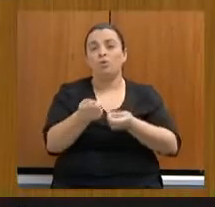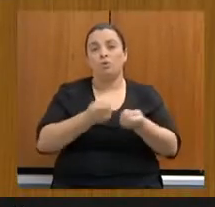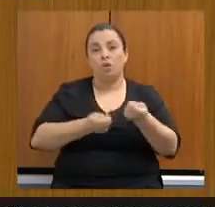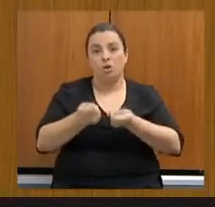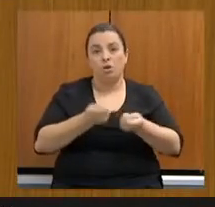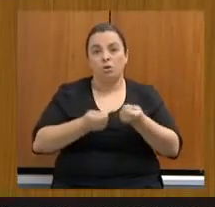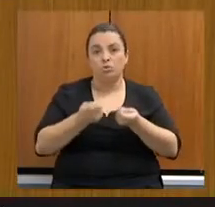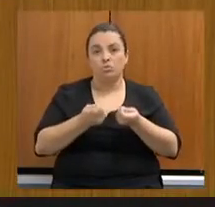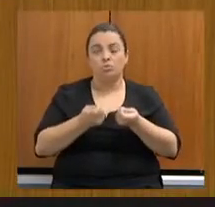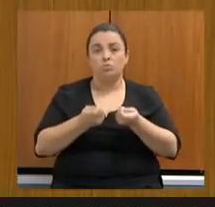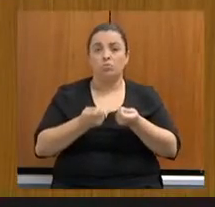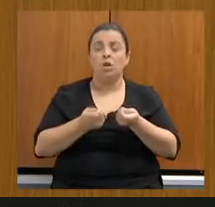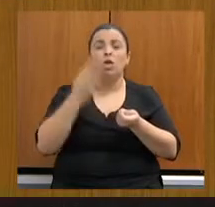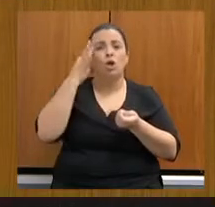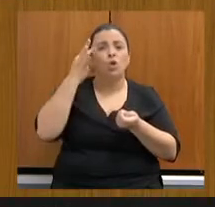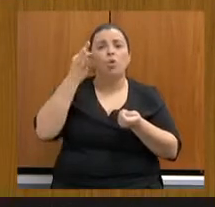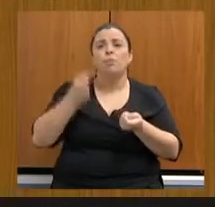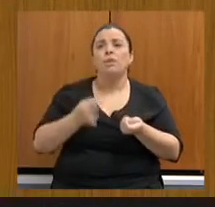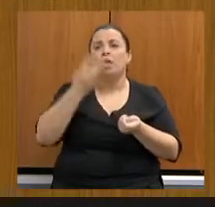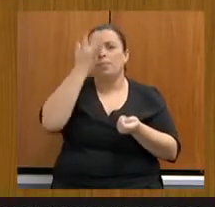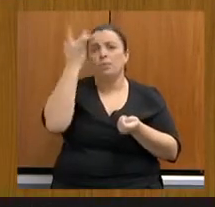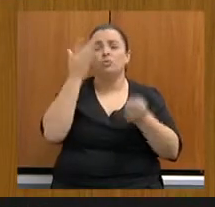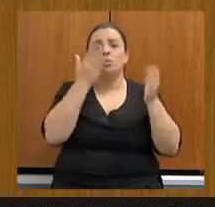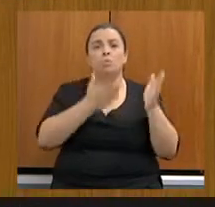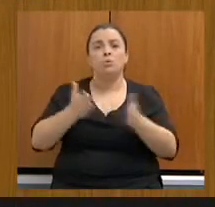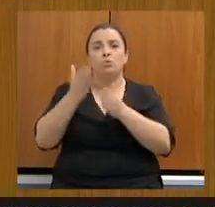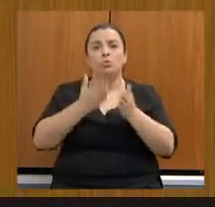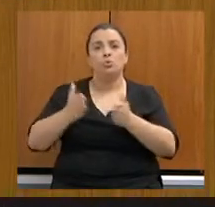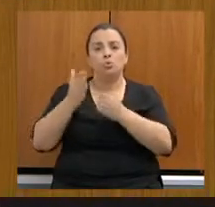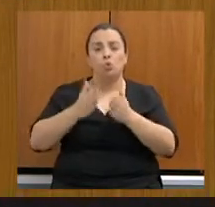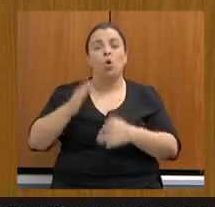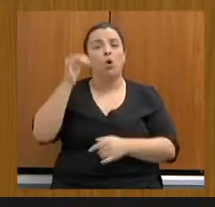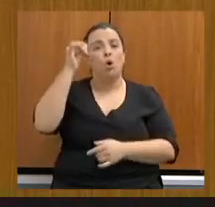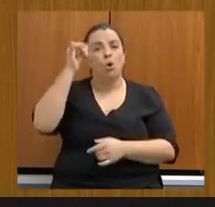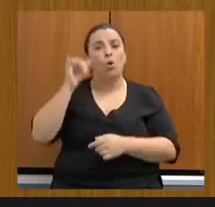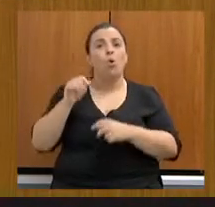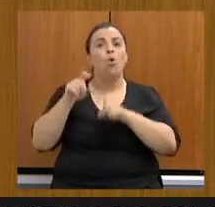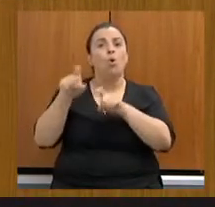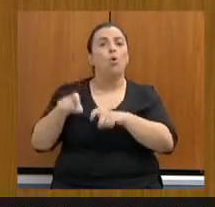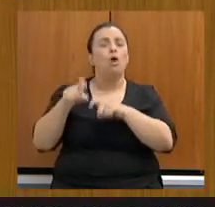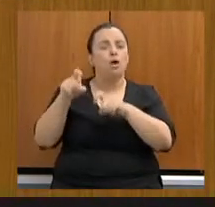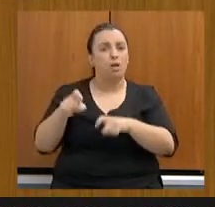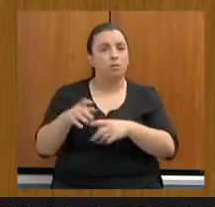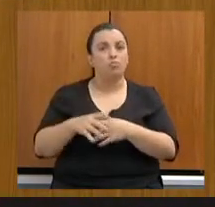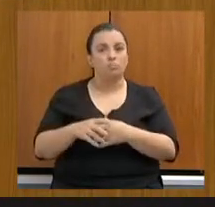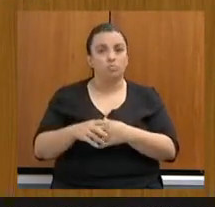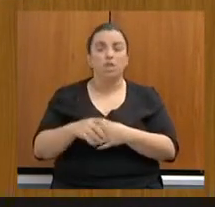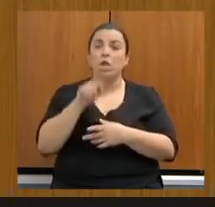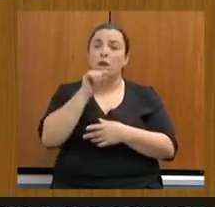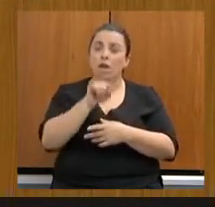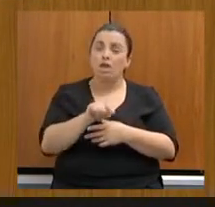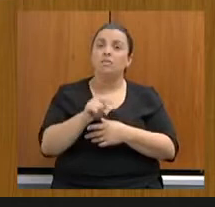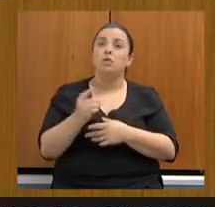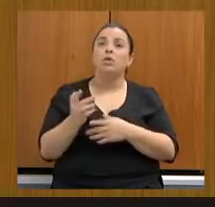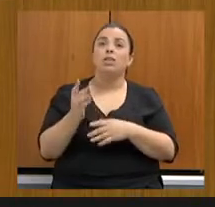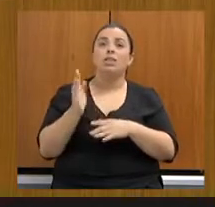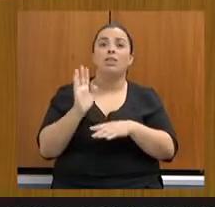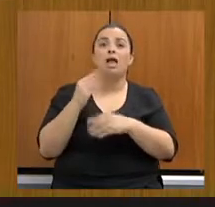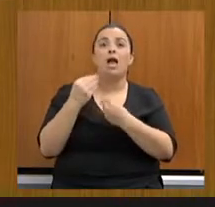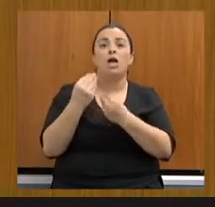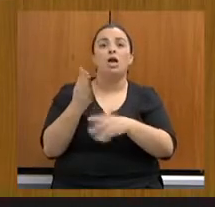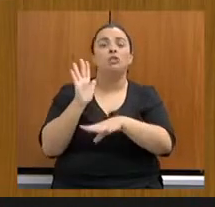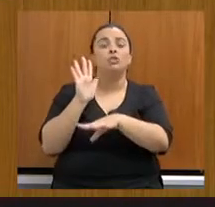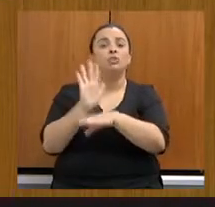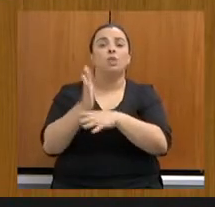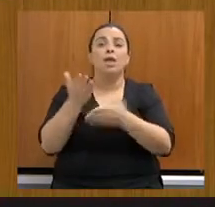o produtor rural é como eu falei que está segurando a balança comercial é não só de Minas Gerais mais